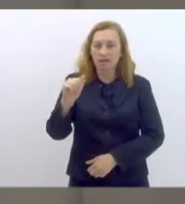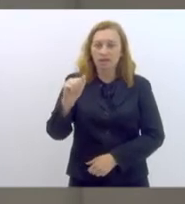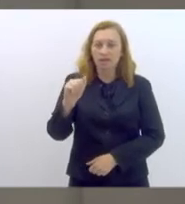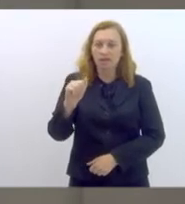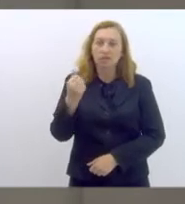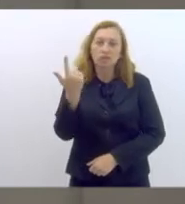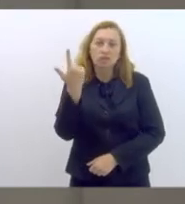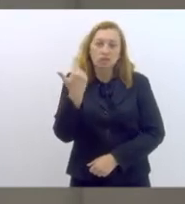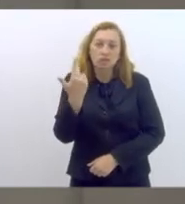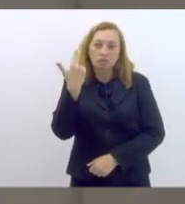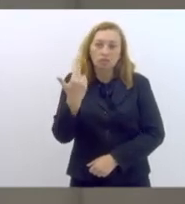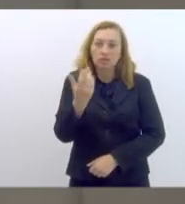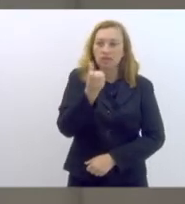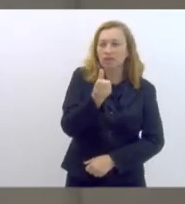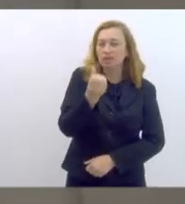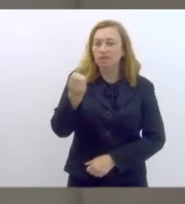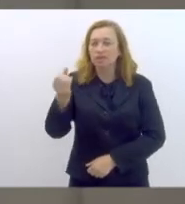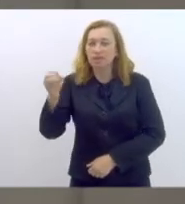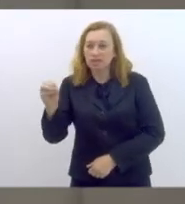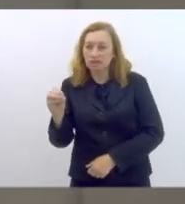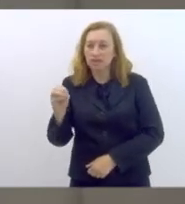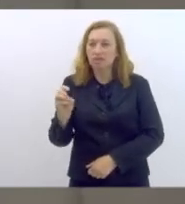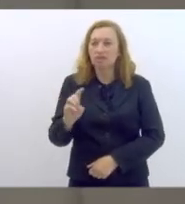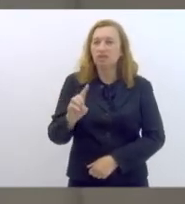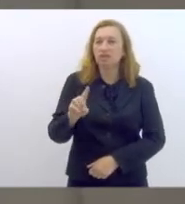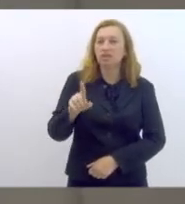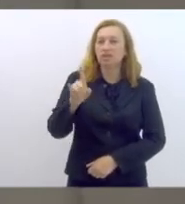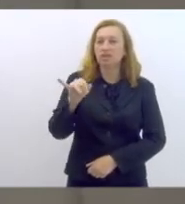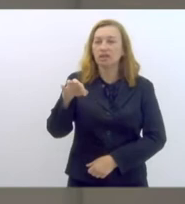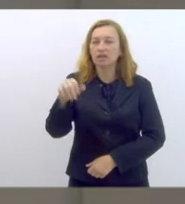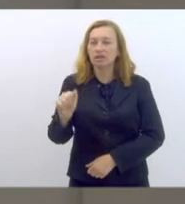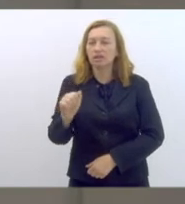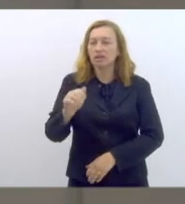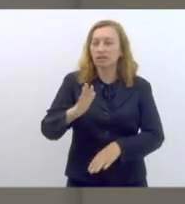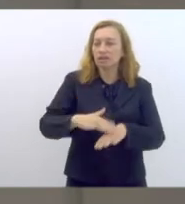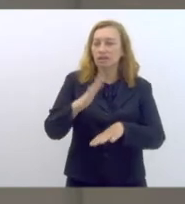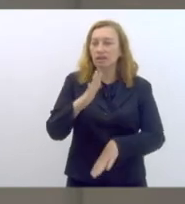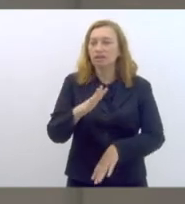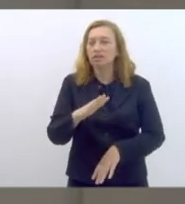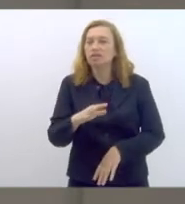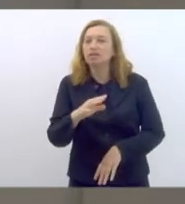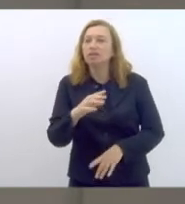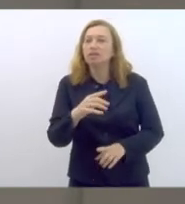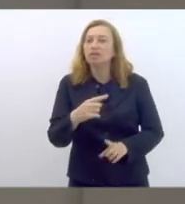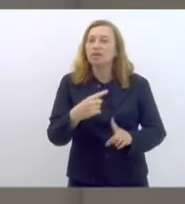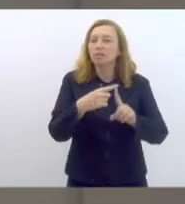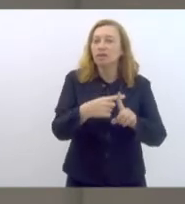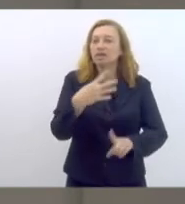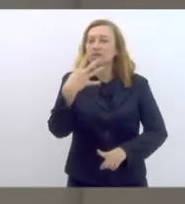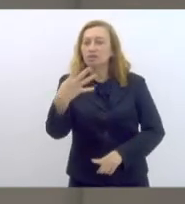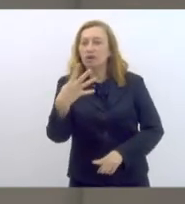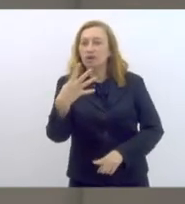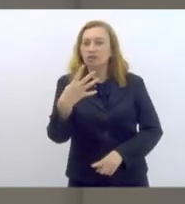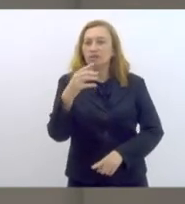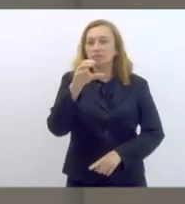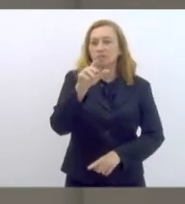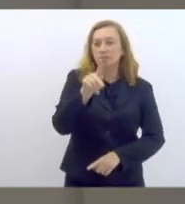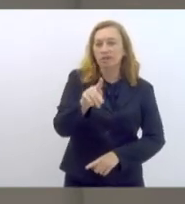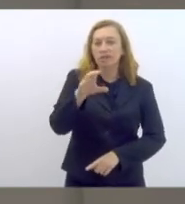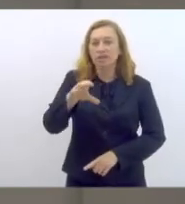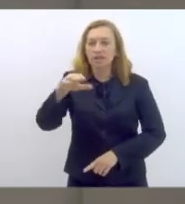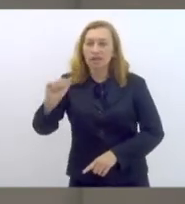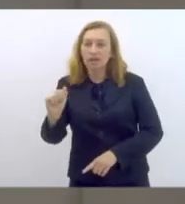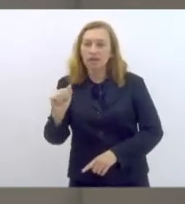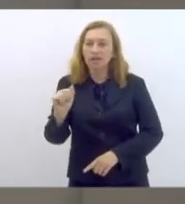IPCA normal seria 160, a Lisa JLP ficaria muito alta, o IPCA mais 4, que é o verde, ficaria mais ou menos uns